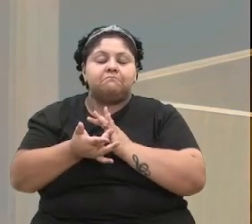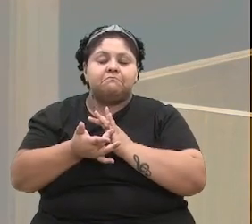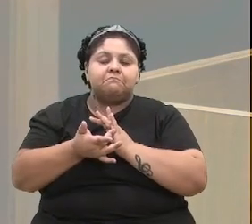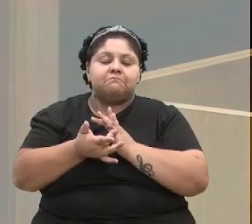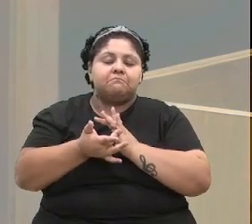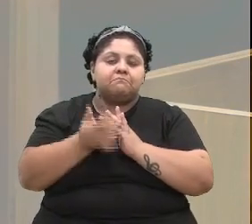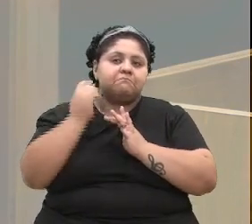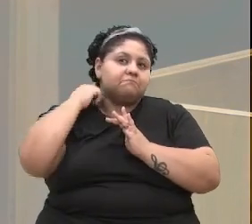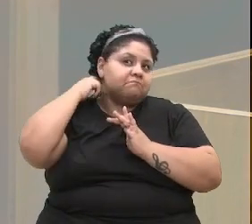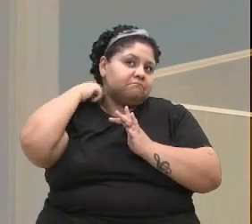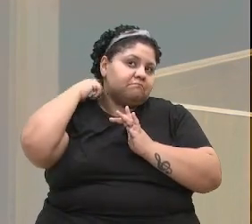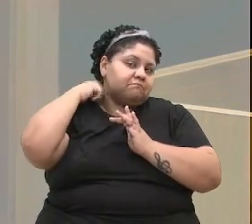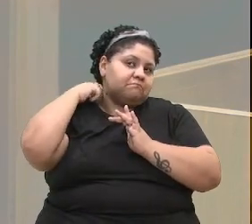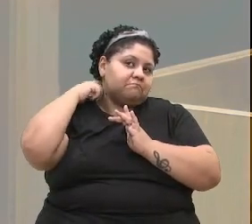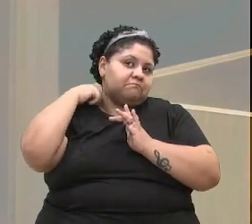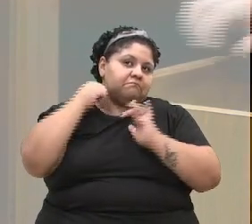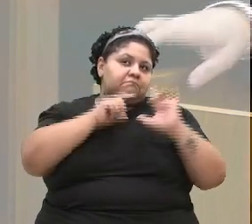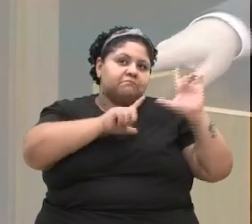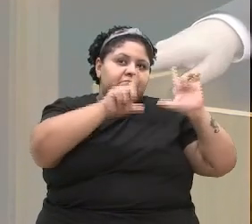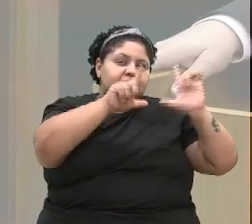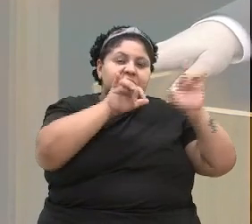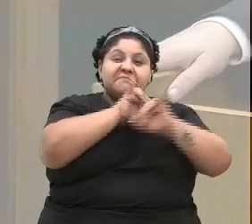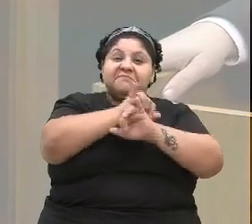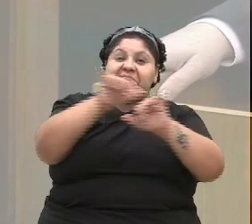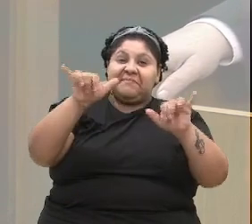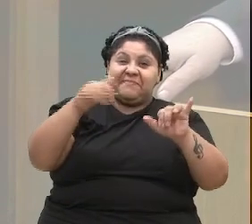programa Instituto Data Zanquim,